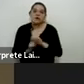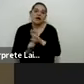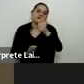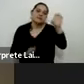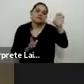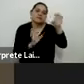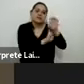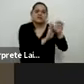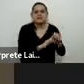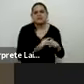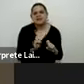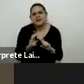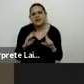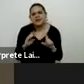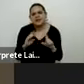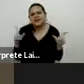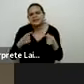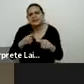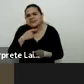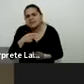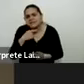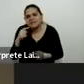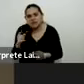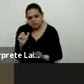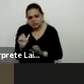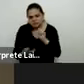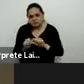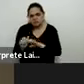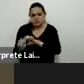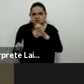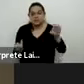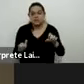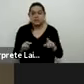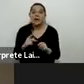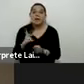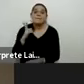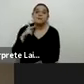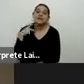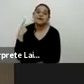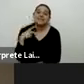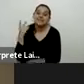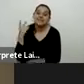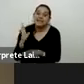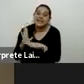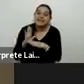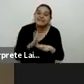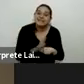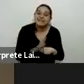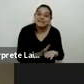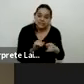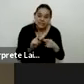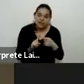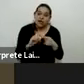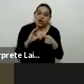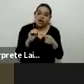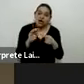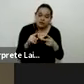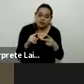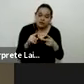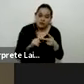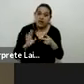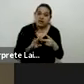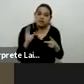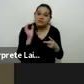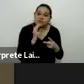a ver com a outra. As políticas assistenciais, política de cota, política de ajuda,